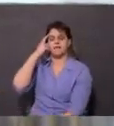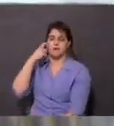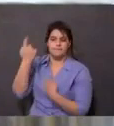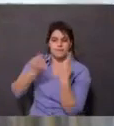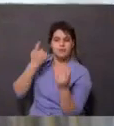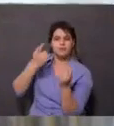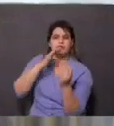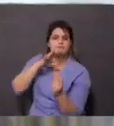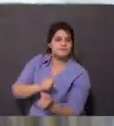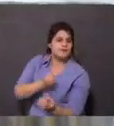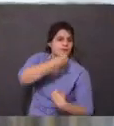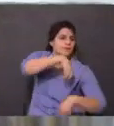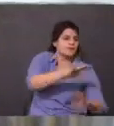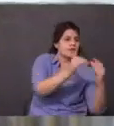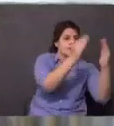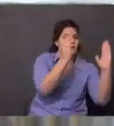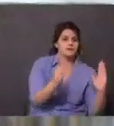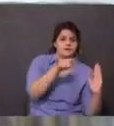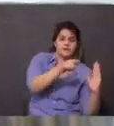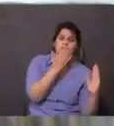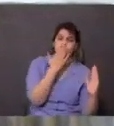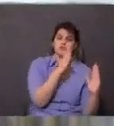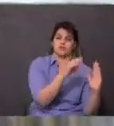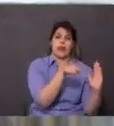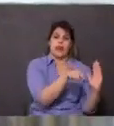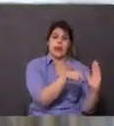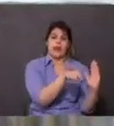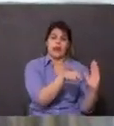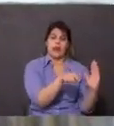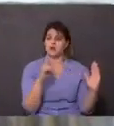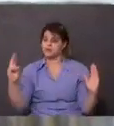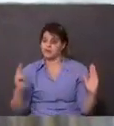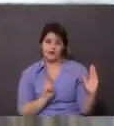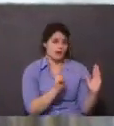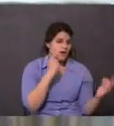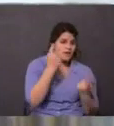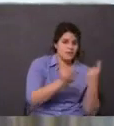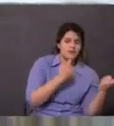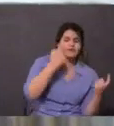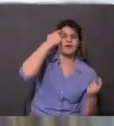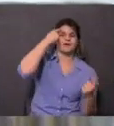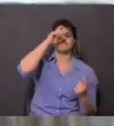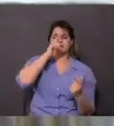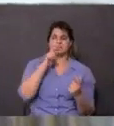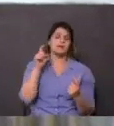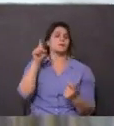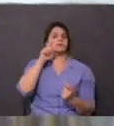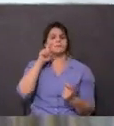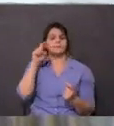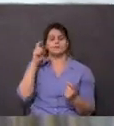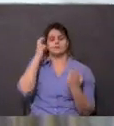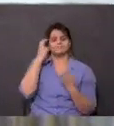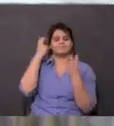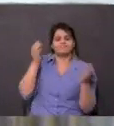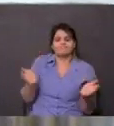filho perdido no templo de Jerusalém, lembra-nos a imagem do bom pastor que vai à procura da